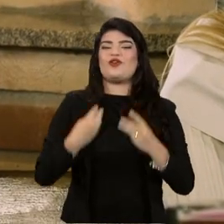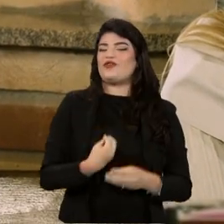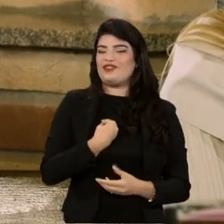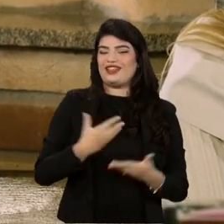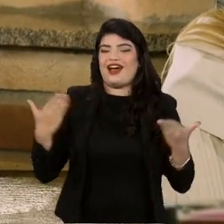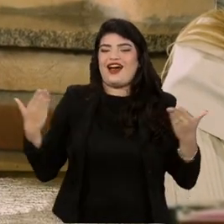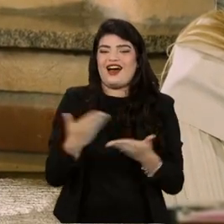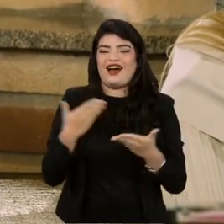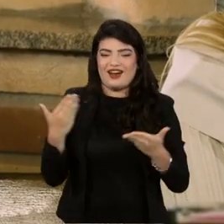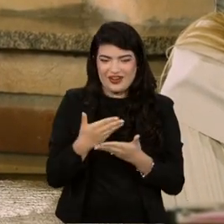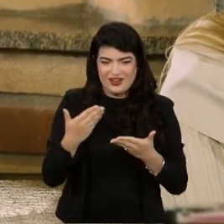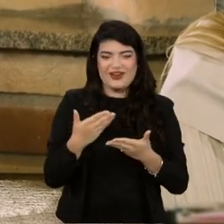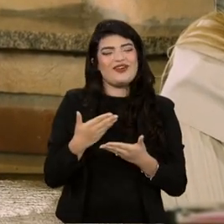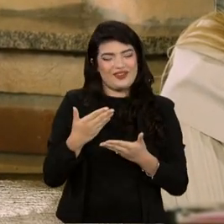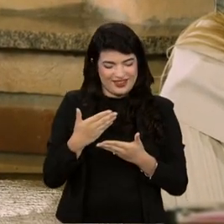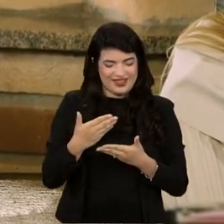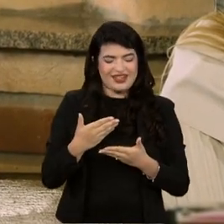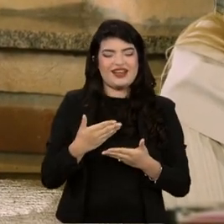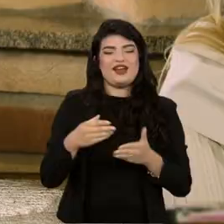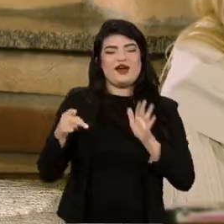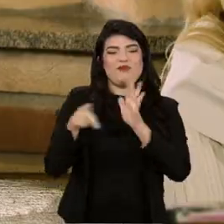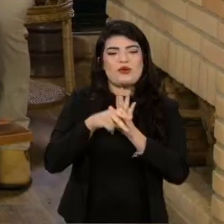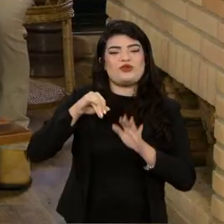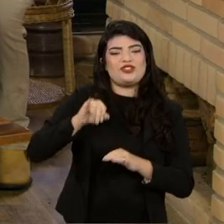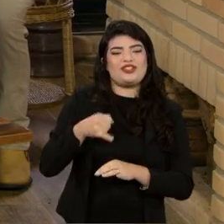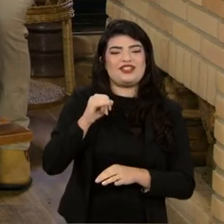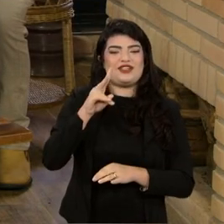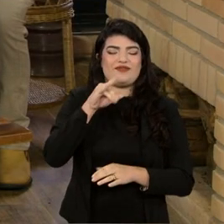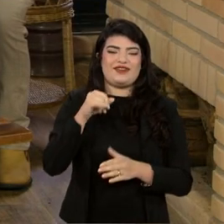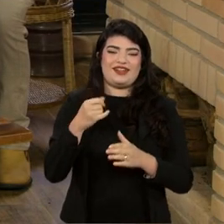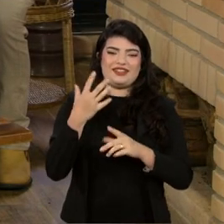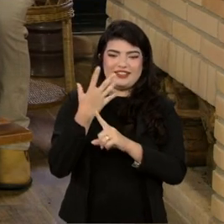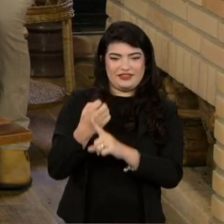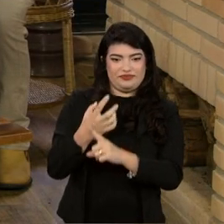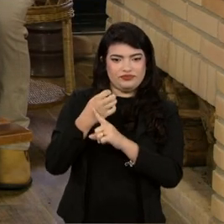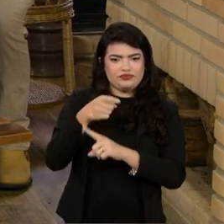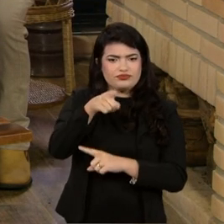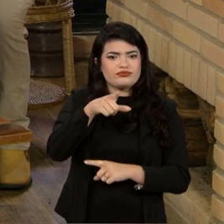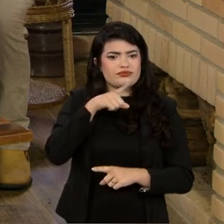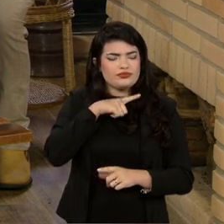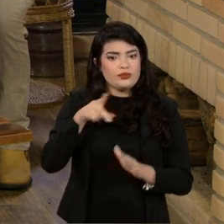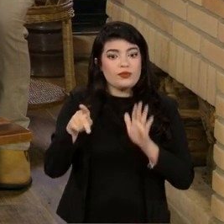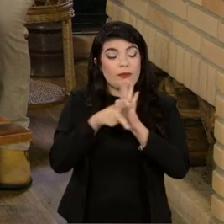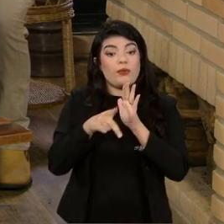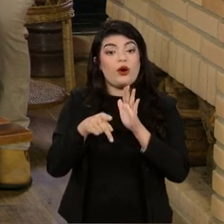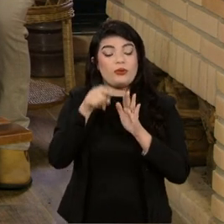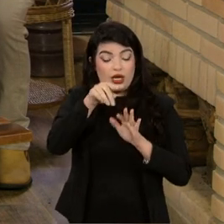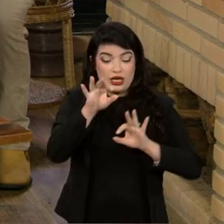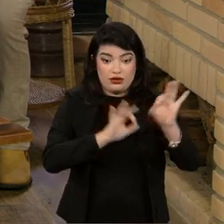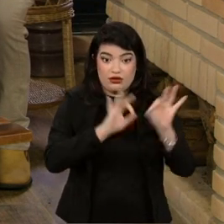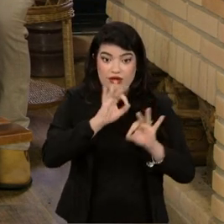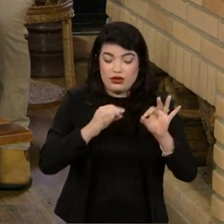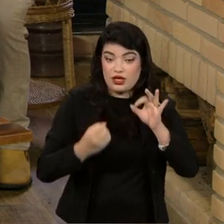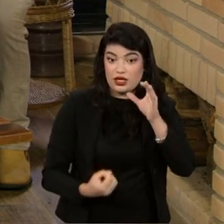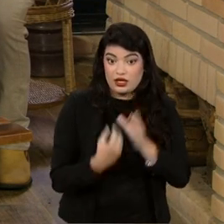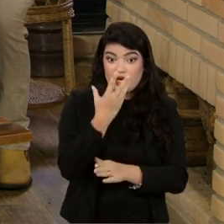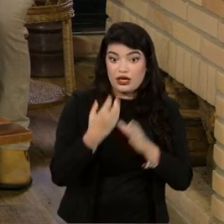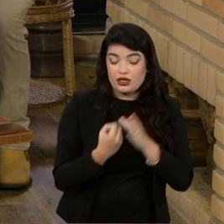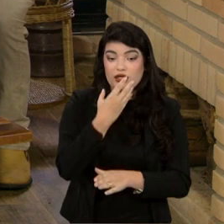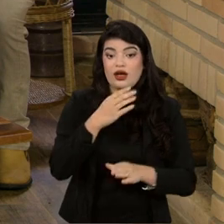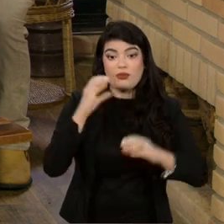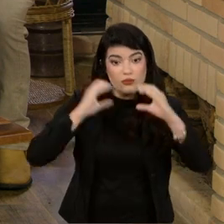atual, gravado em DVD, que a gente vai gravar em janeiro aí. E o Marco tem 2 Grammy Latino como produtor, porque ele fez a produção